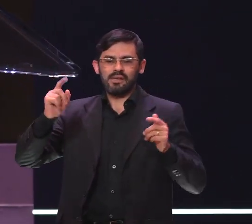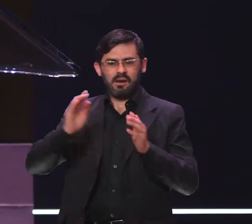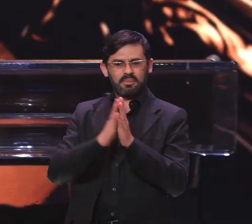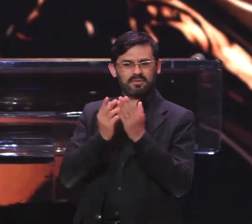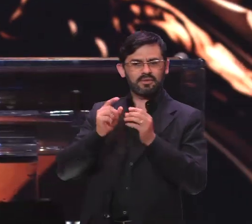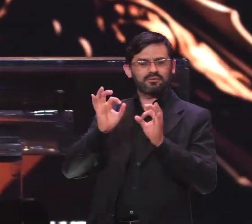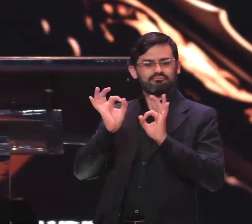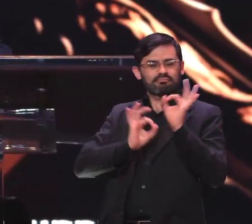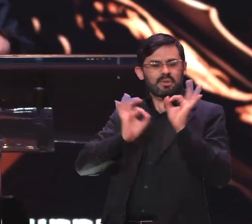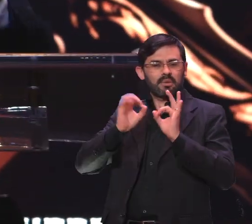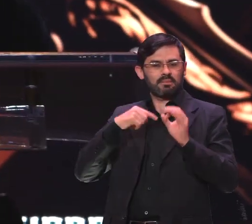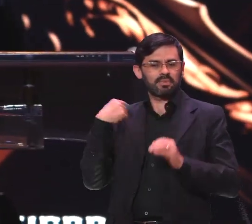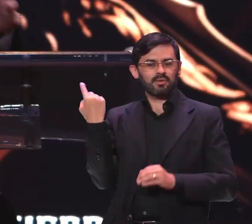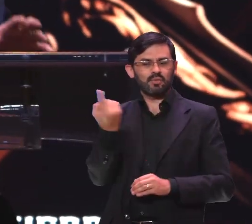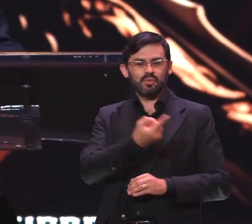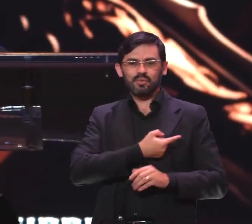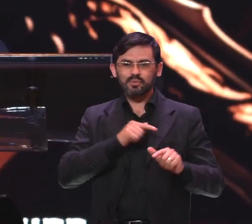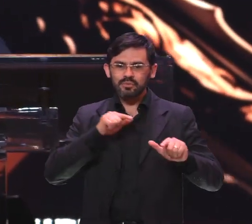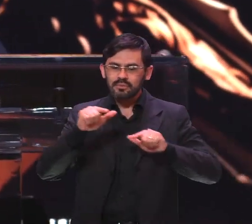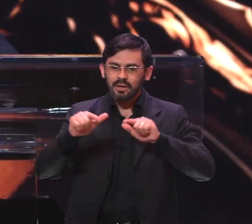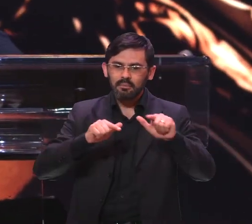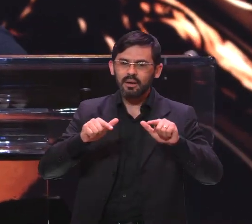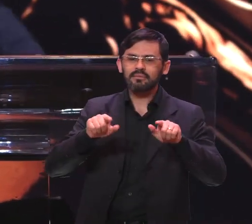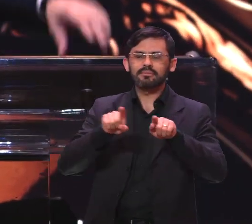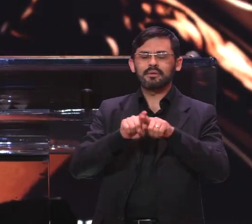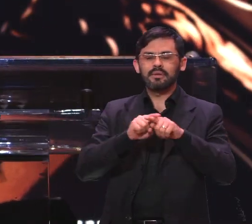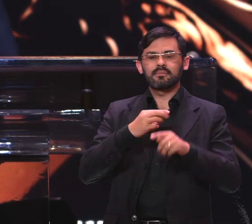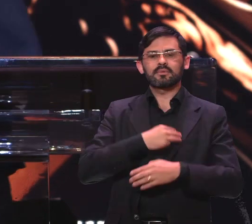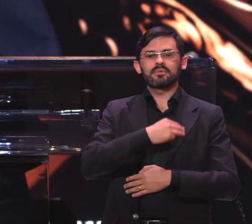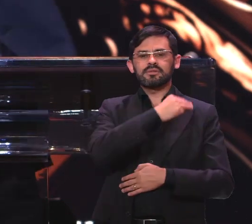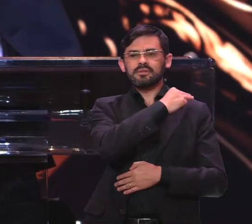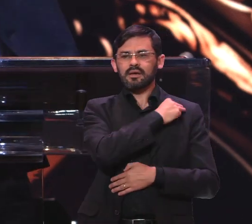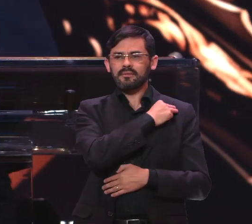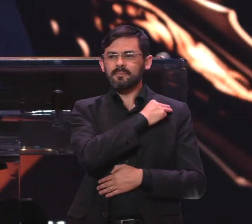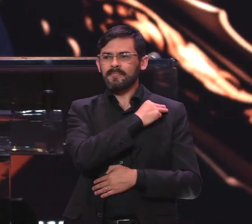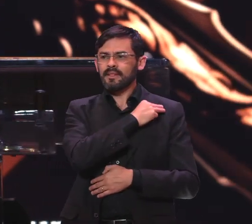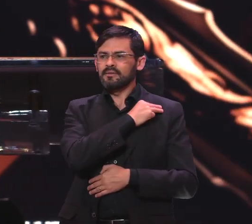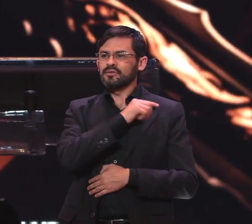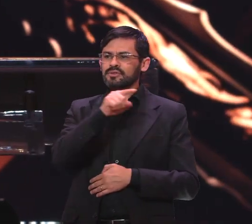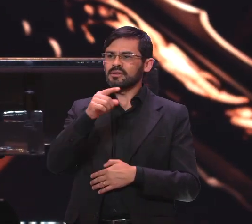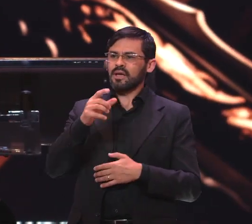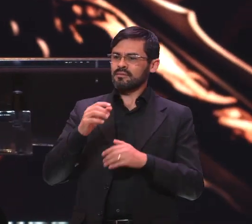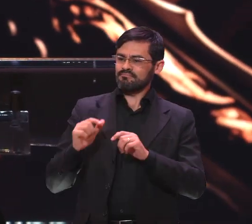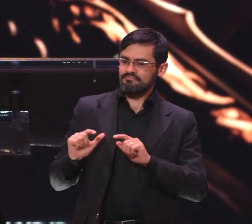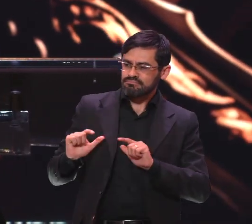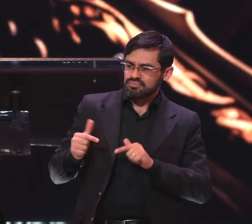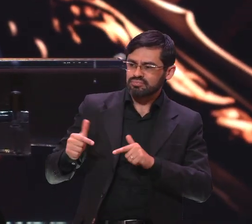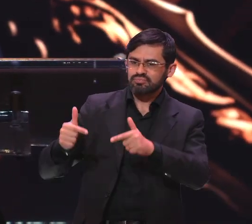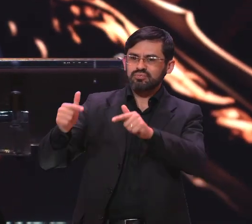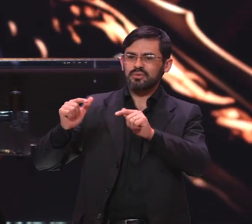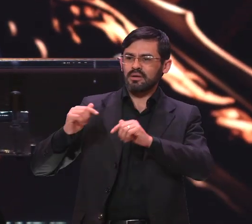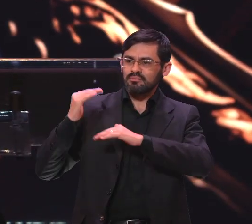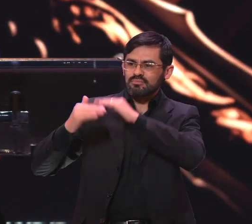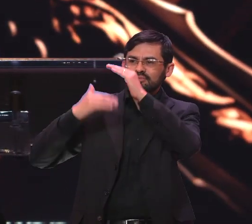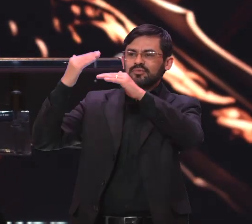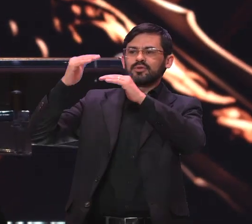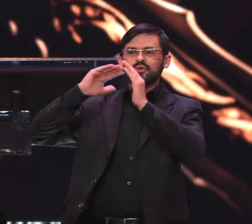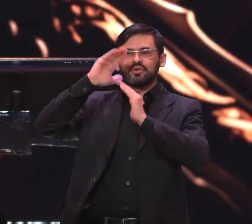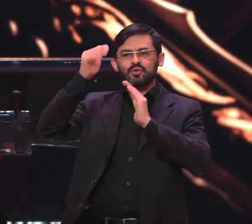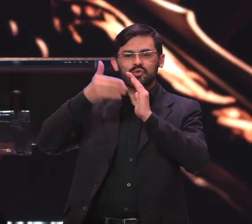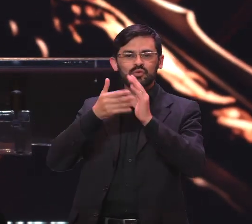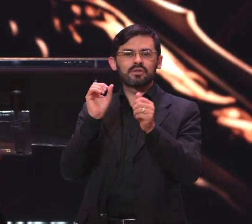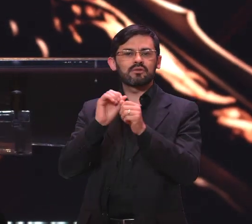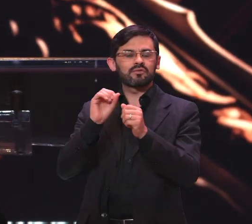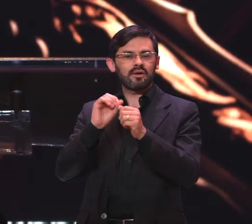boa obra. Ela nos prepara para o ministério. Quem quer ser bem sucedido no que faz para Deus aqui?